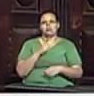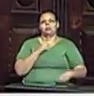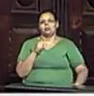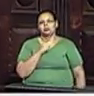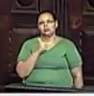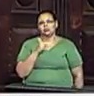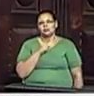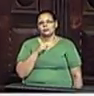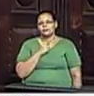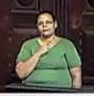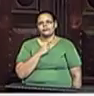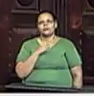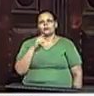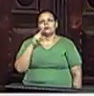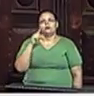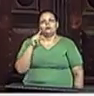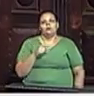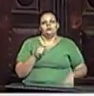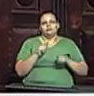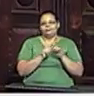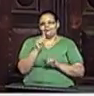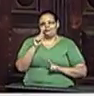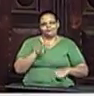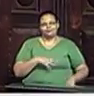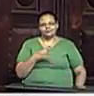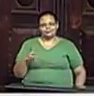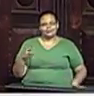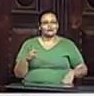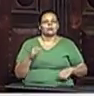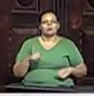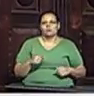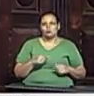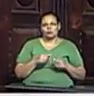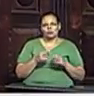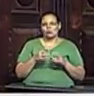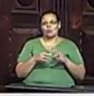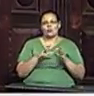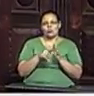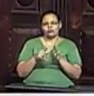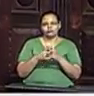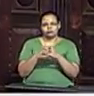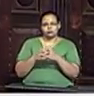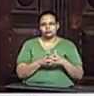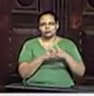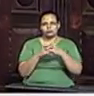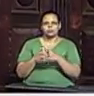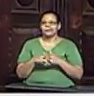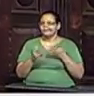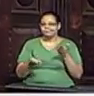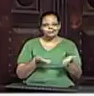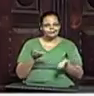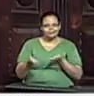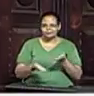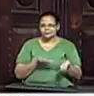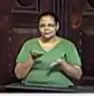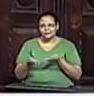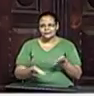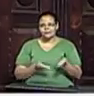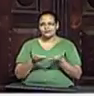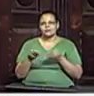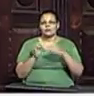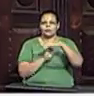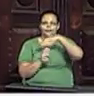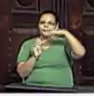existe estatisticamente o maior conjunto de roubo de cargas, elas deixam de ser atendidas pelas